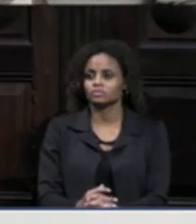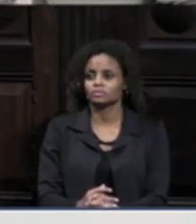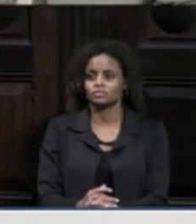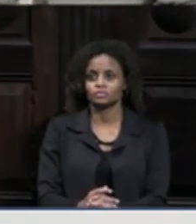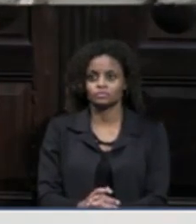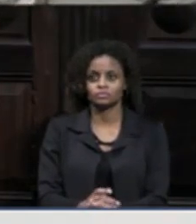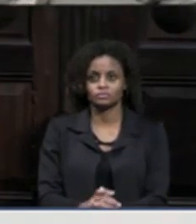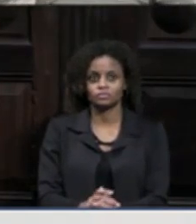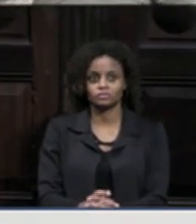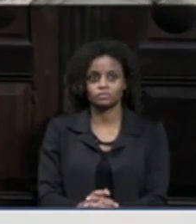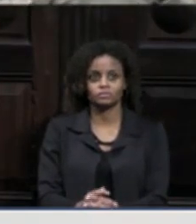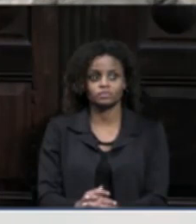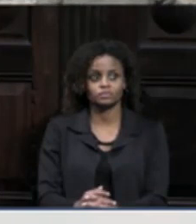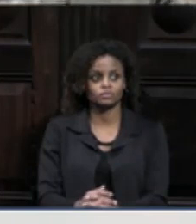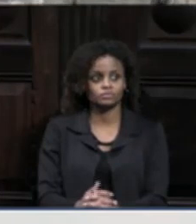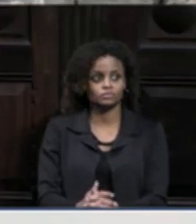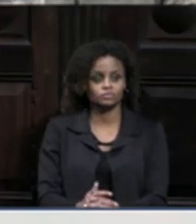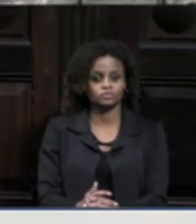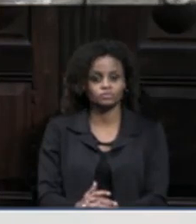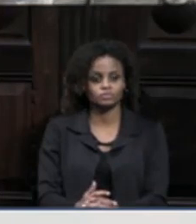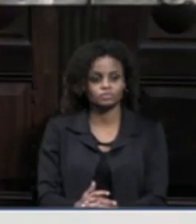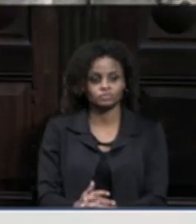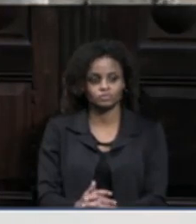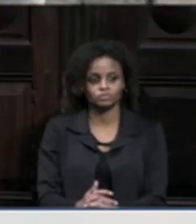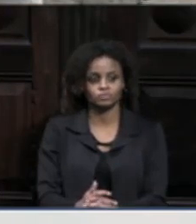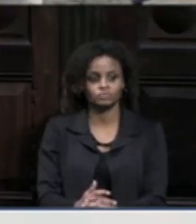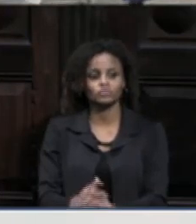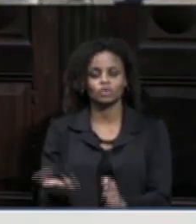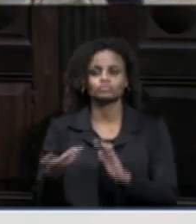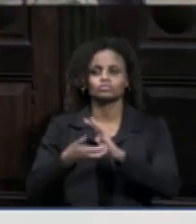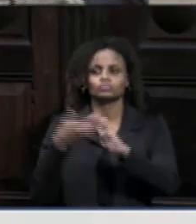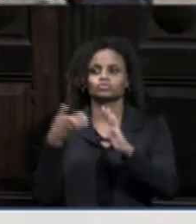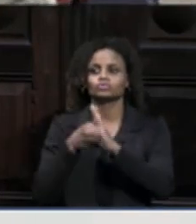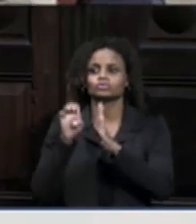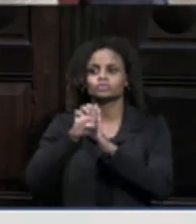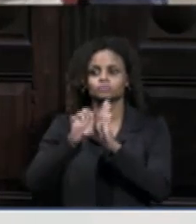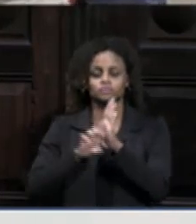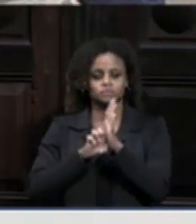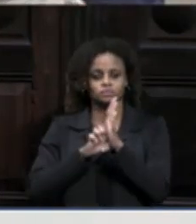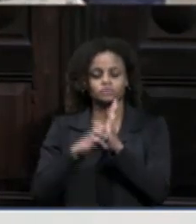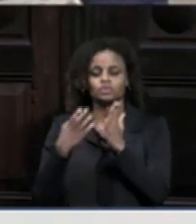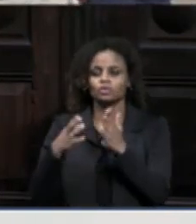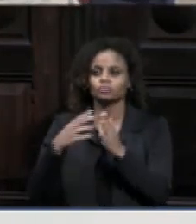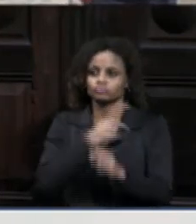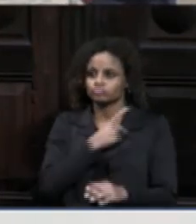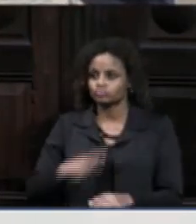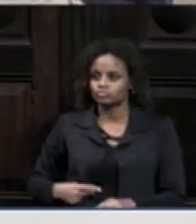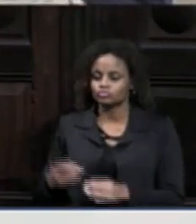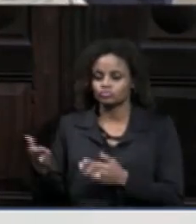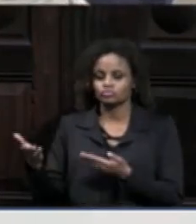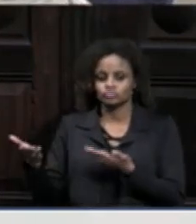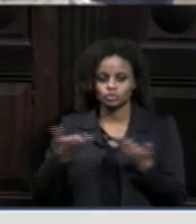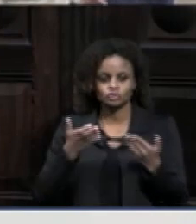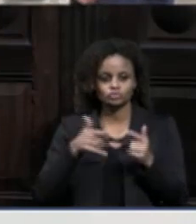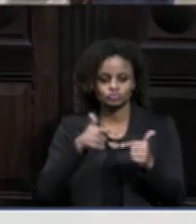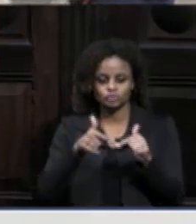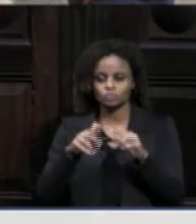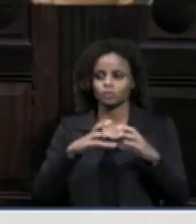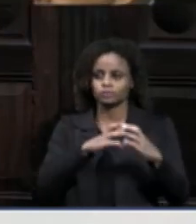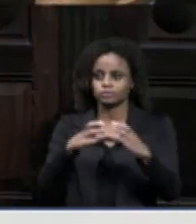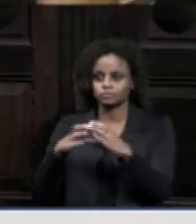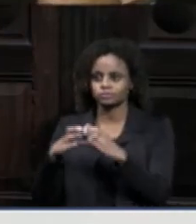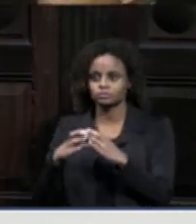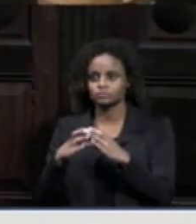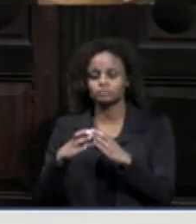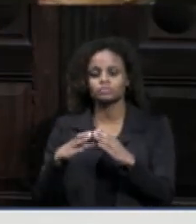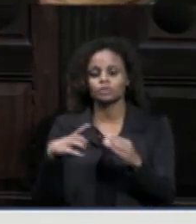Senhor presidente, a gente retira a emenda. Está retirando a emenda? Então a presidência chama os trabalhos à ordem. E em votação,